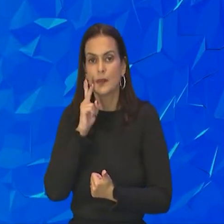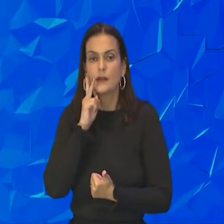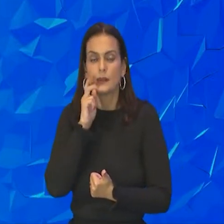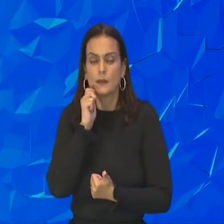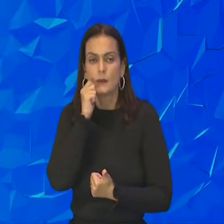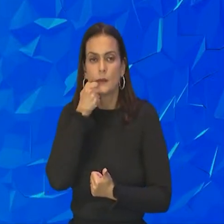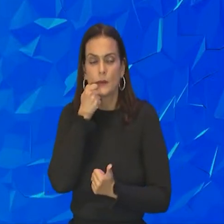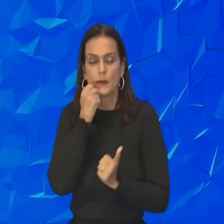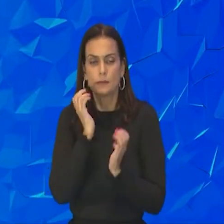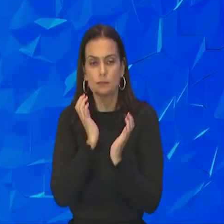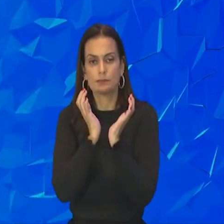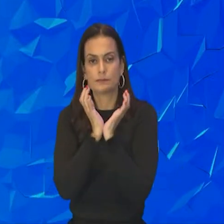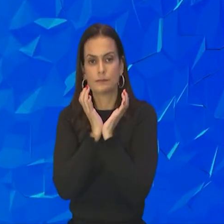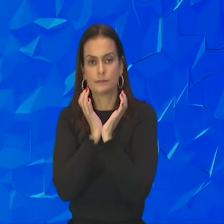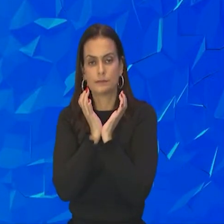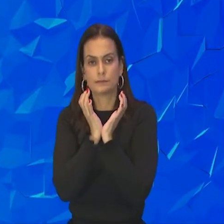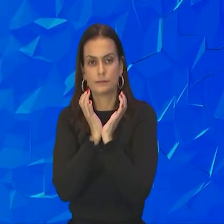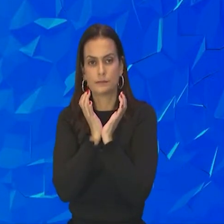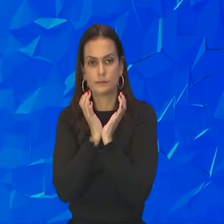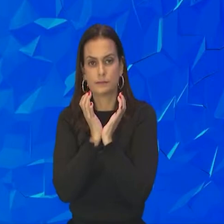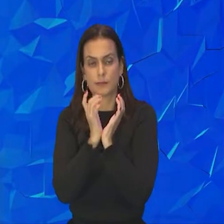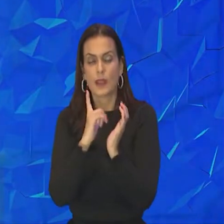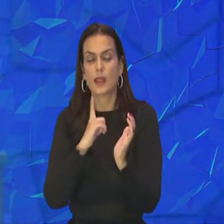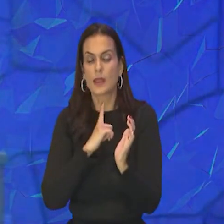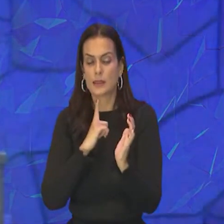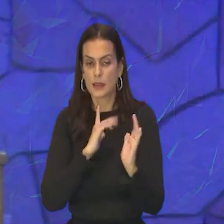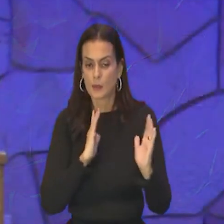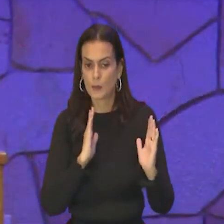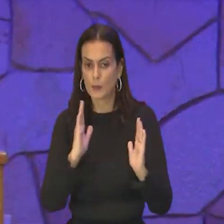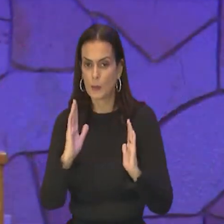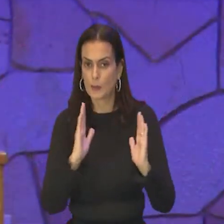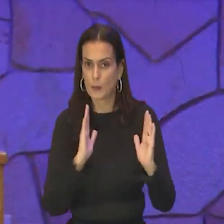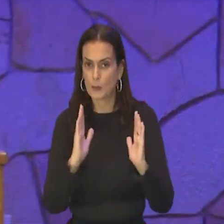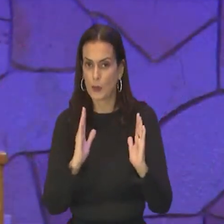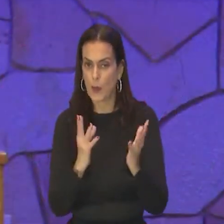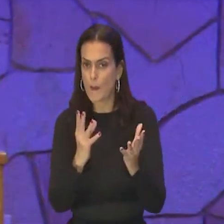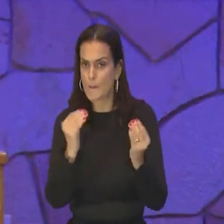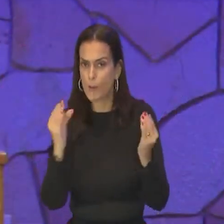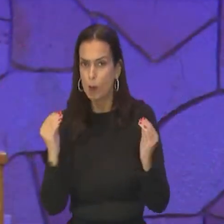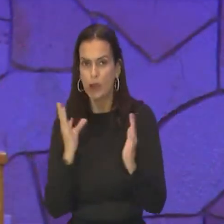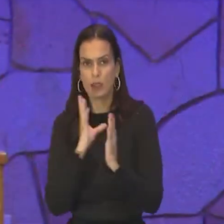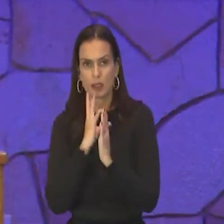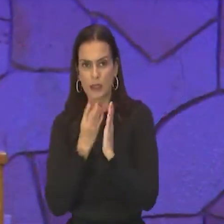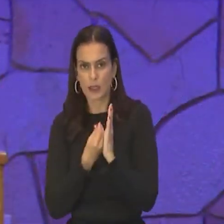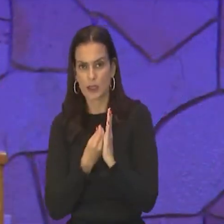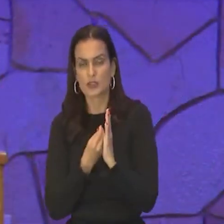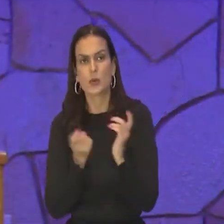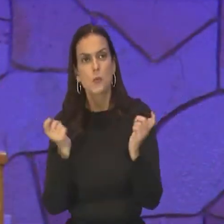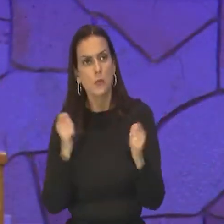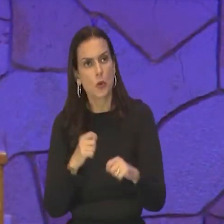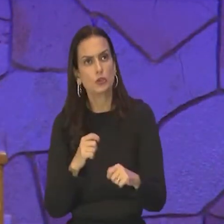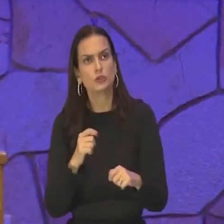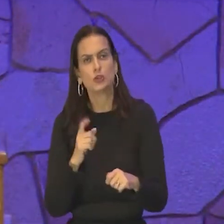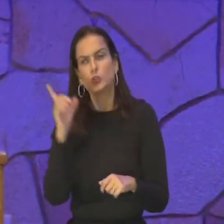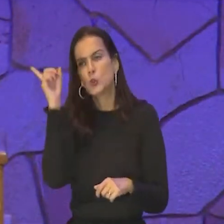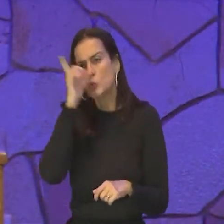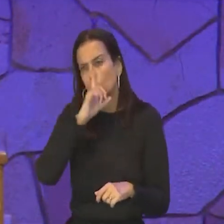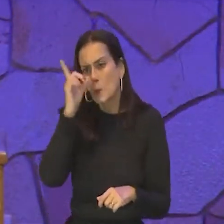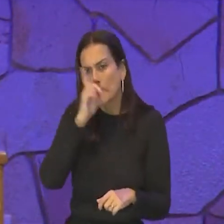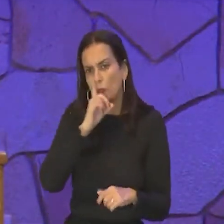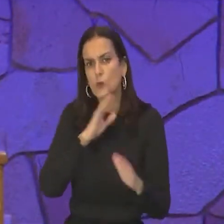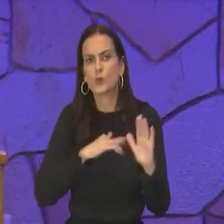tem um tempo que para muitas igrejas pode ser todo domingo, para muitas